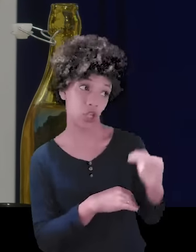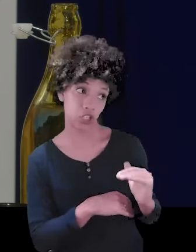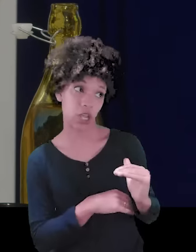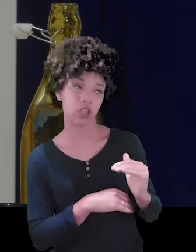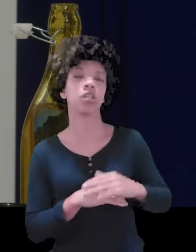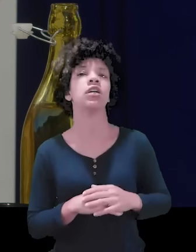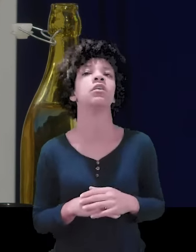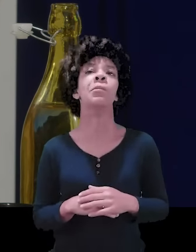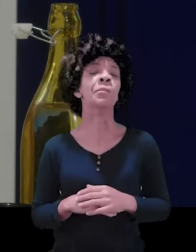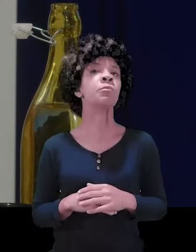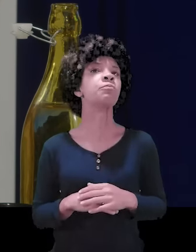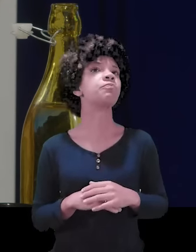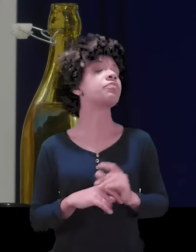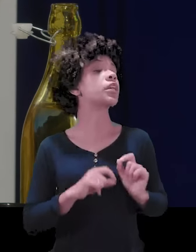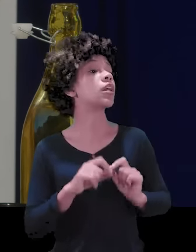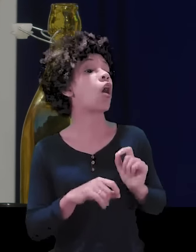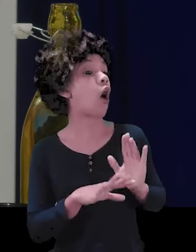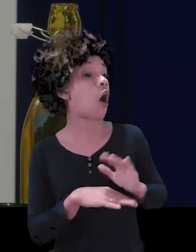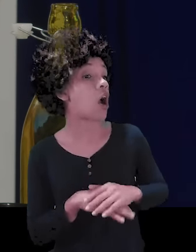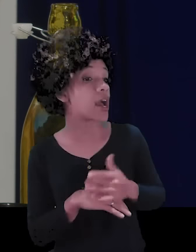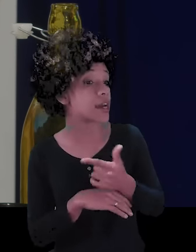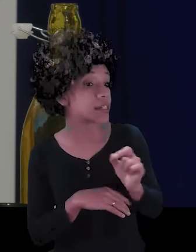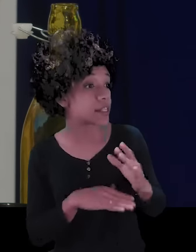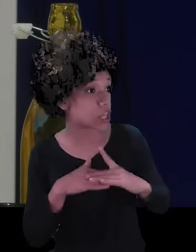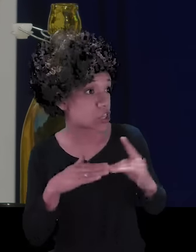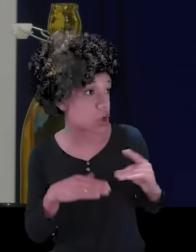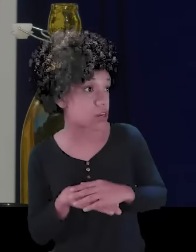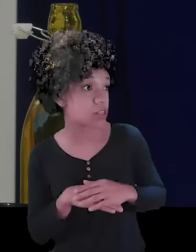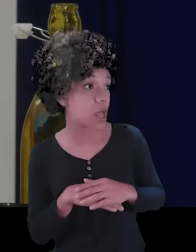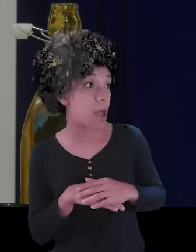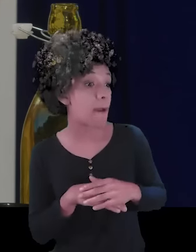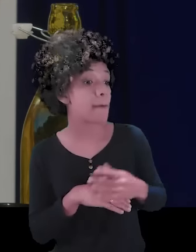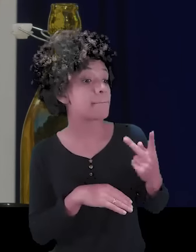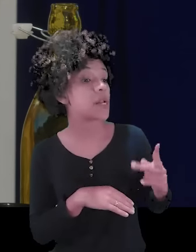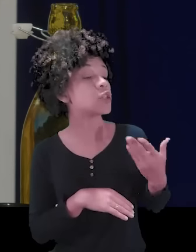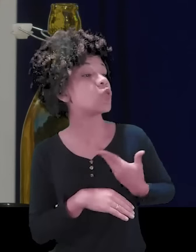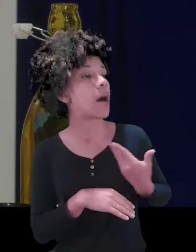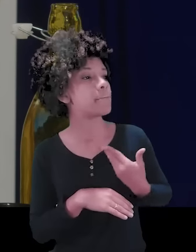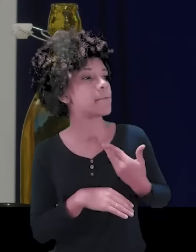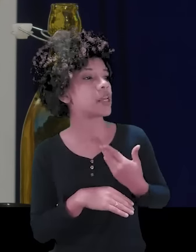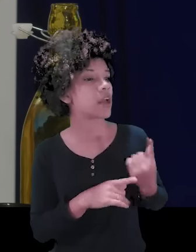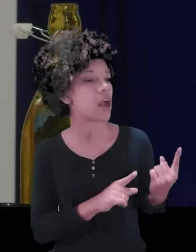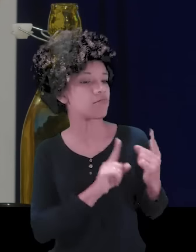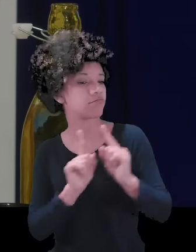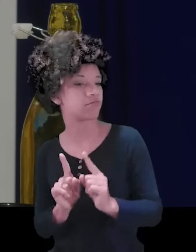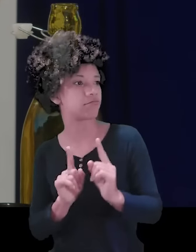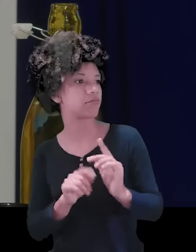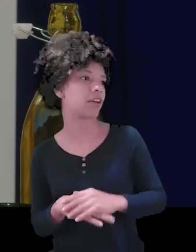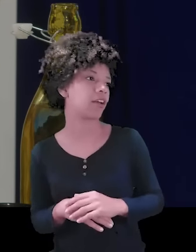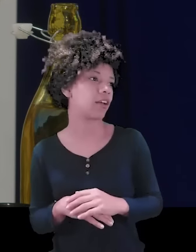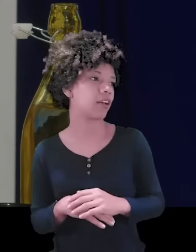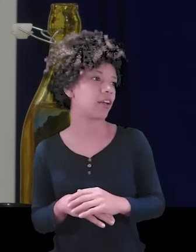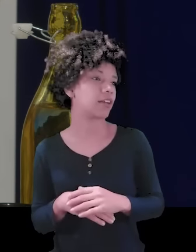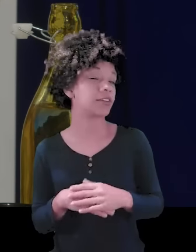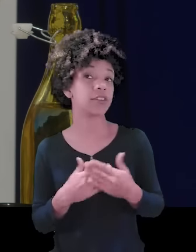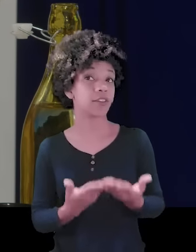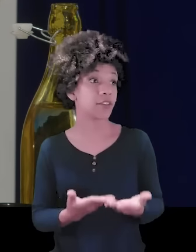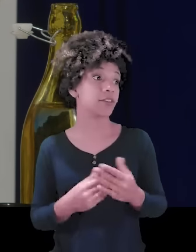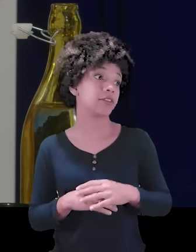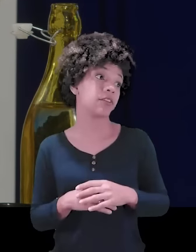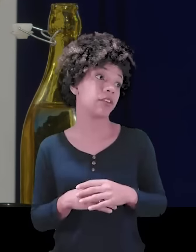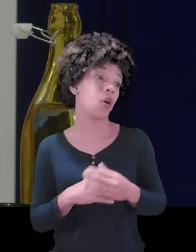download E aí ele pegava se ontem dos em dólares para você trazer a tua amiga Ah entendeu E aí